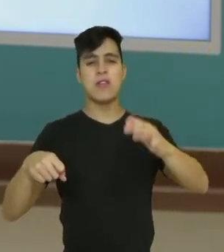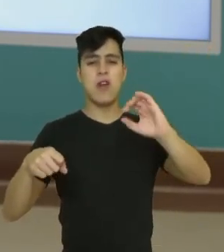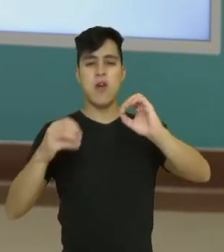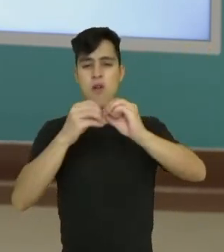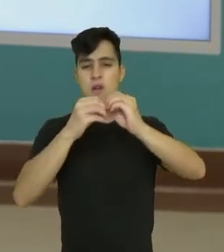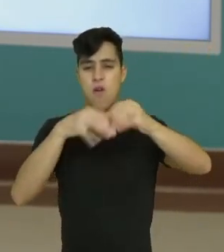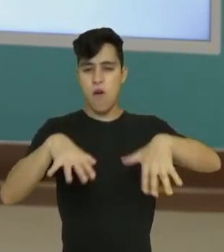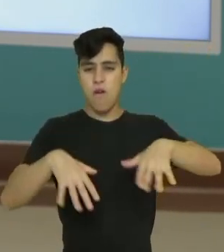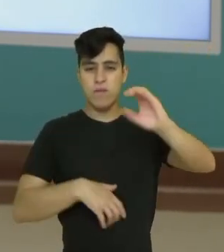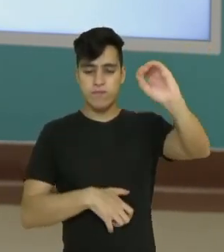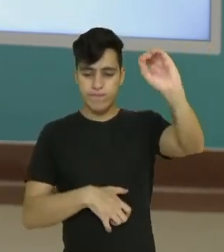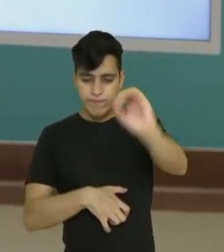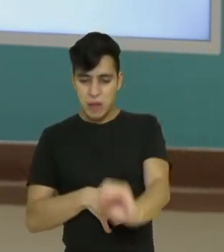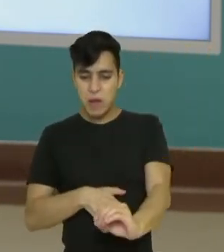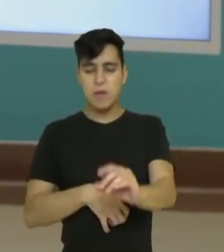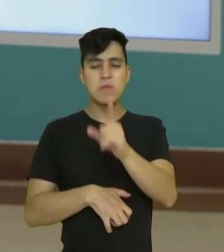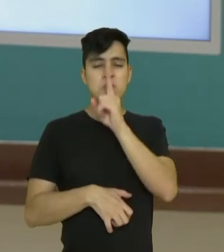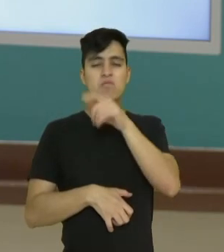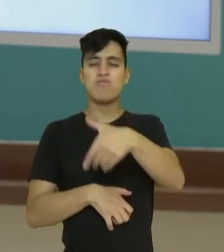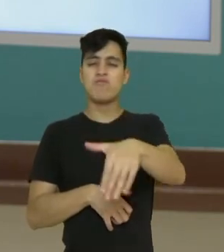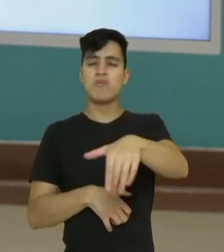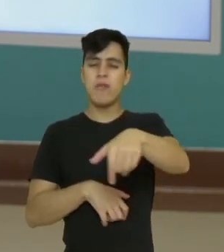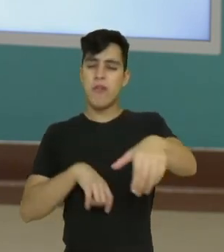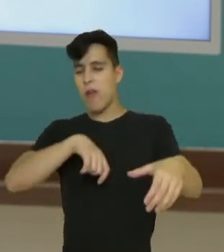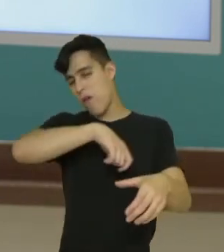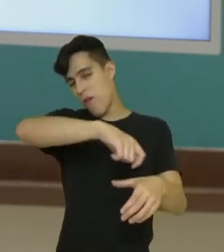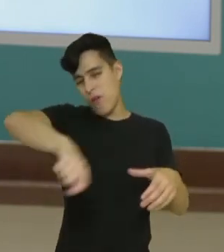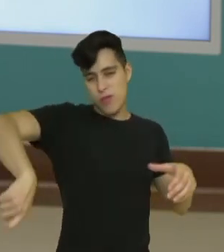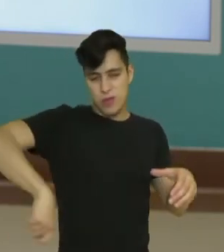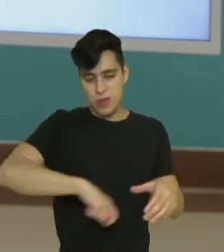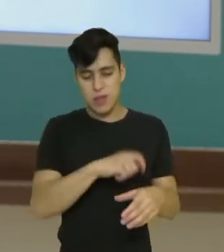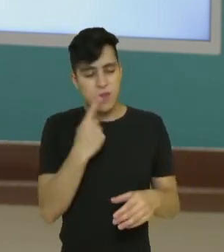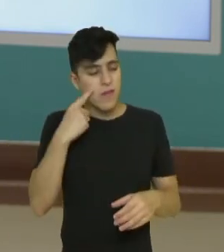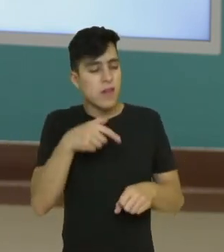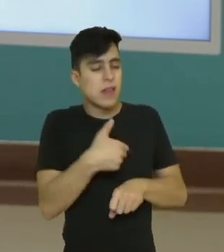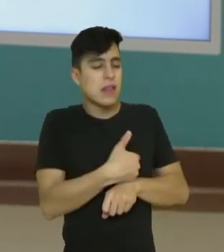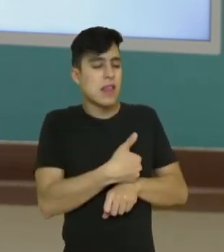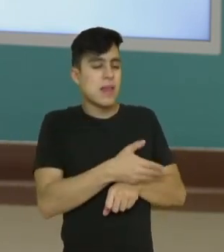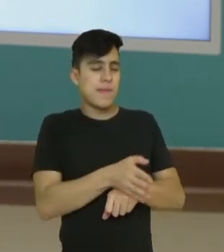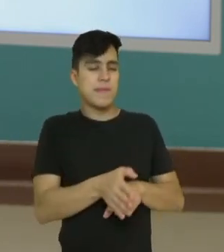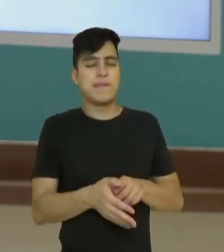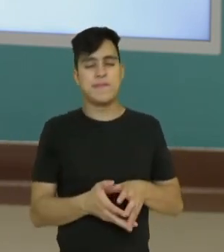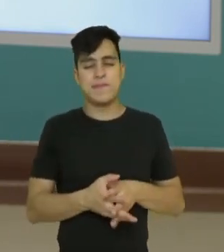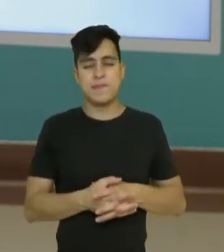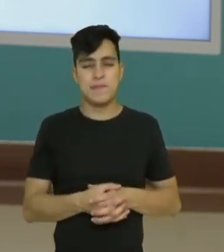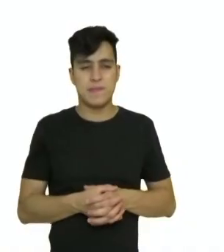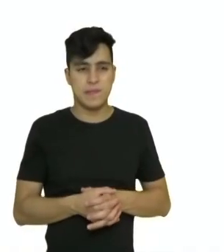para cozinhar. Vamos, na sequência, ver a continuidade dos passos?